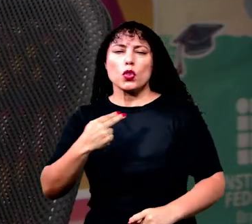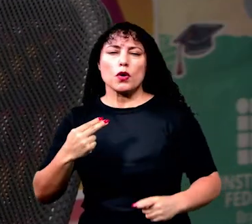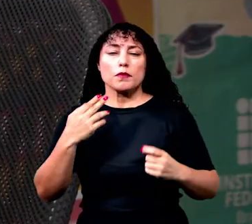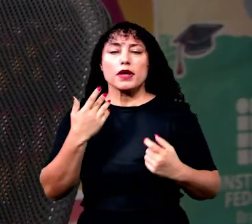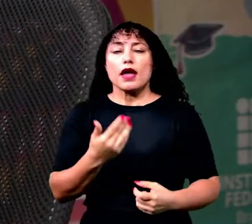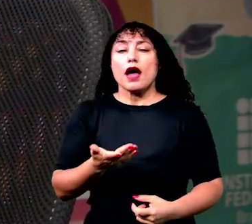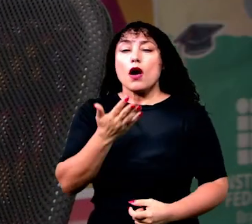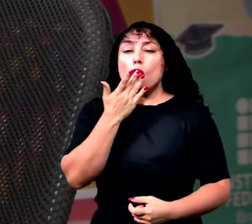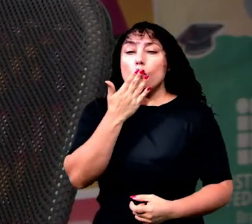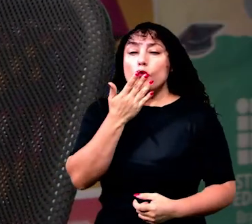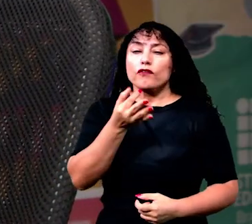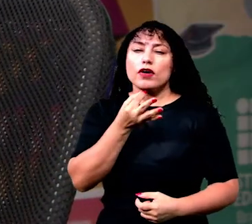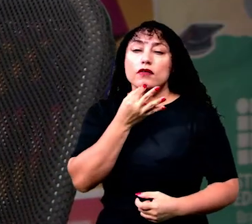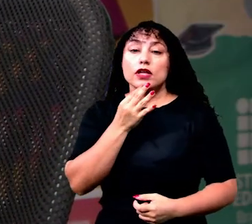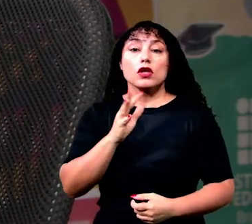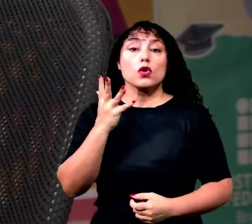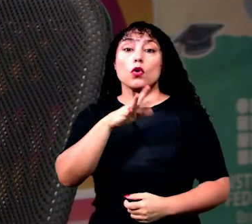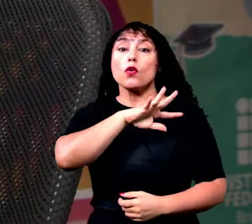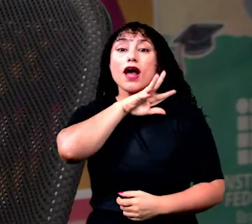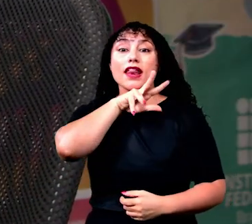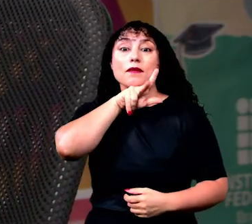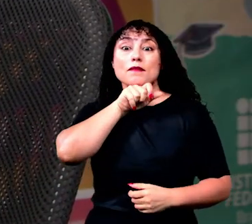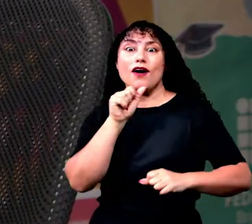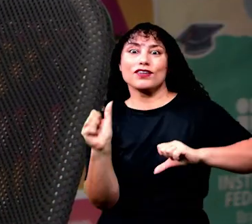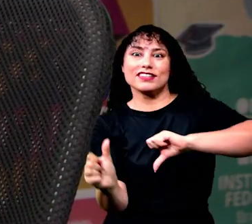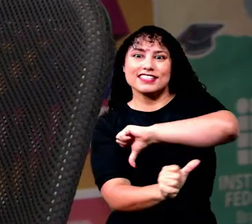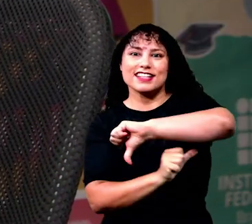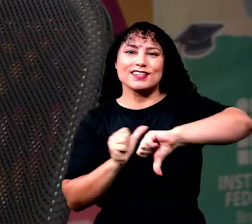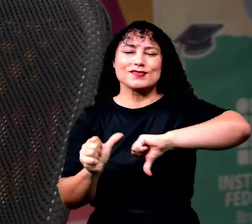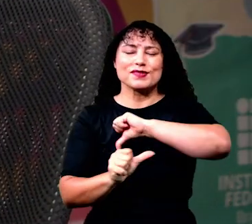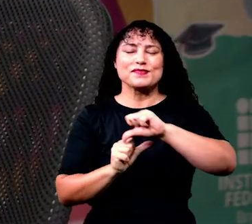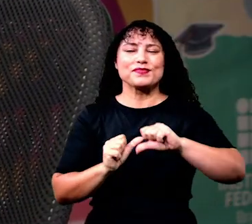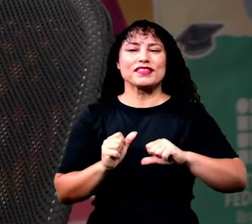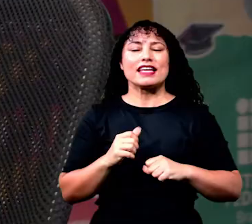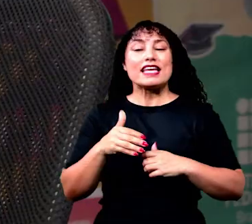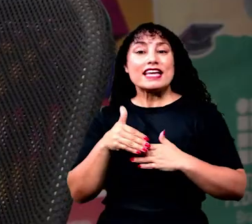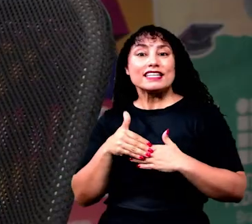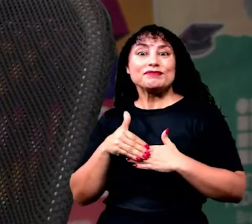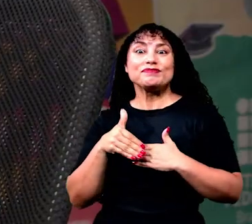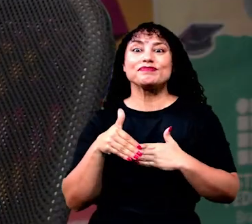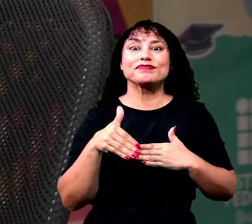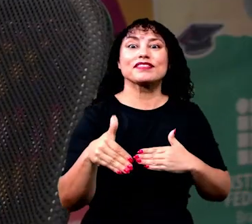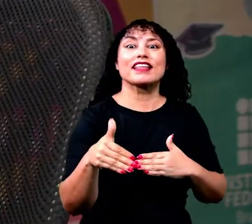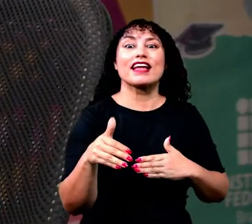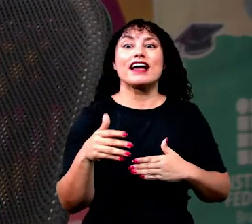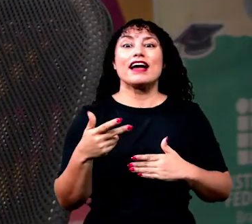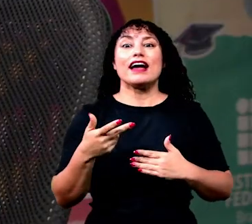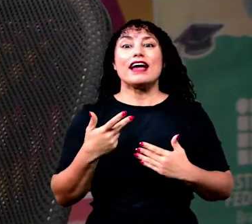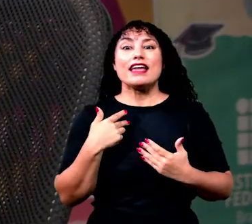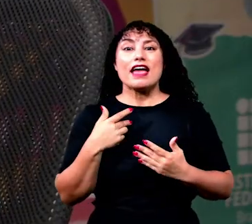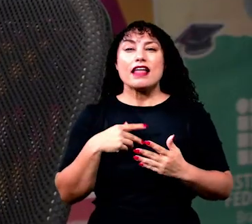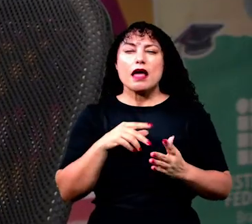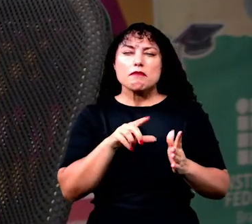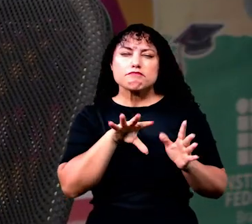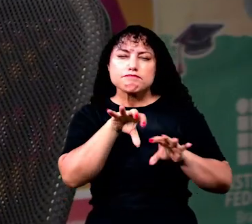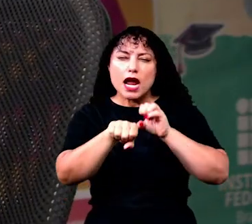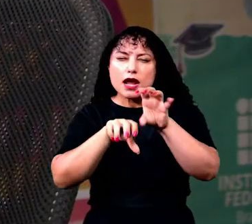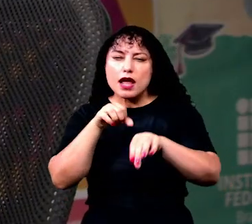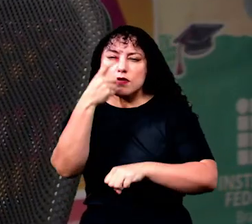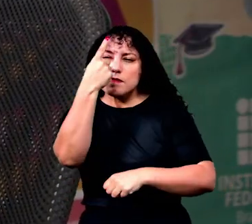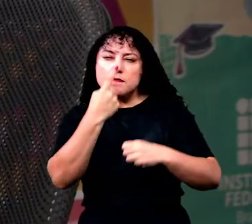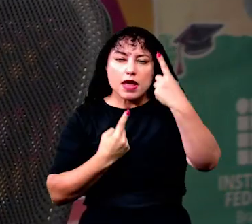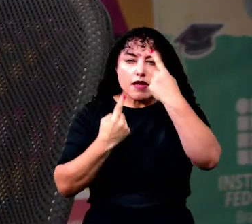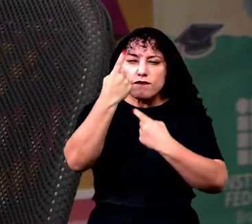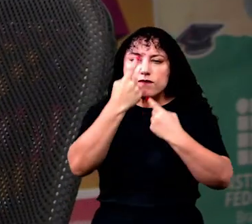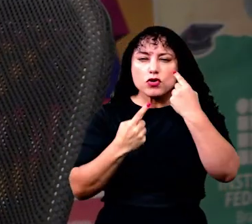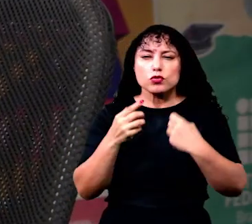favorita e o animal que queria se transformar. E aí nisso ela ia traçando perfis dos